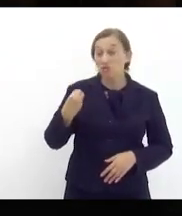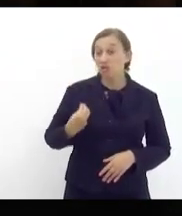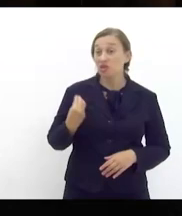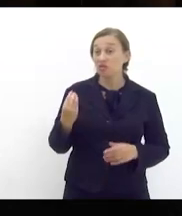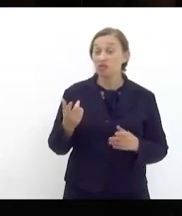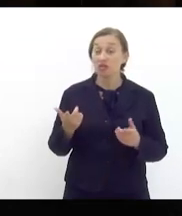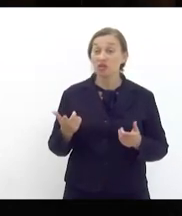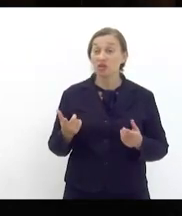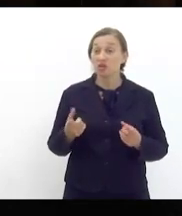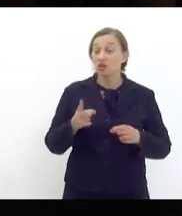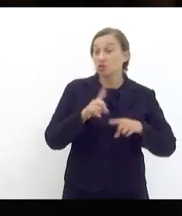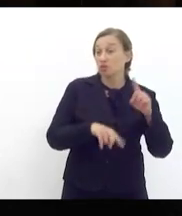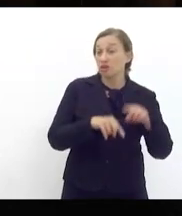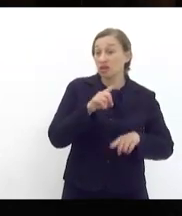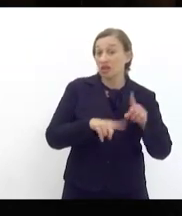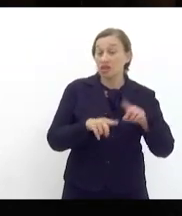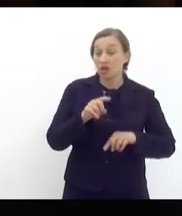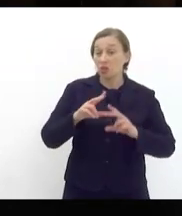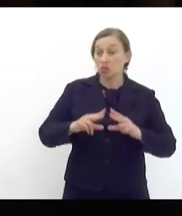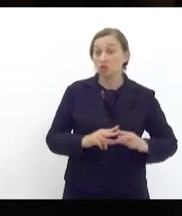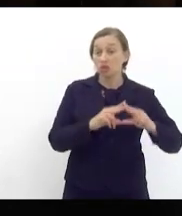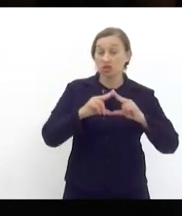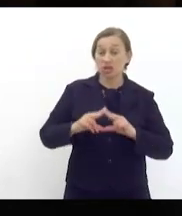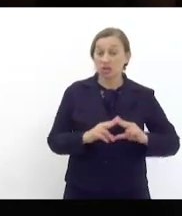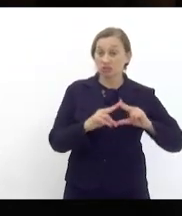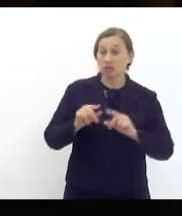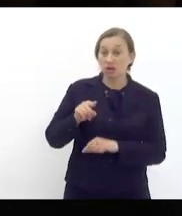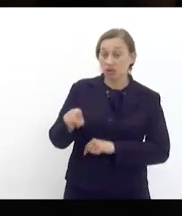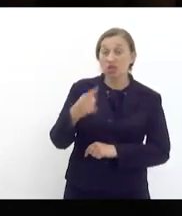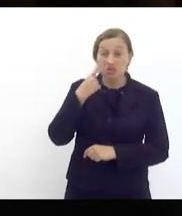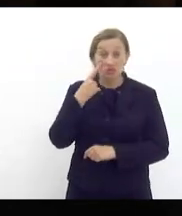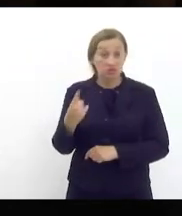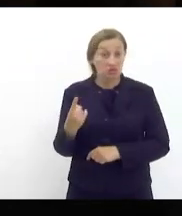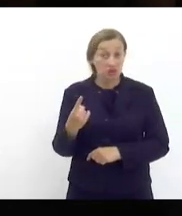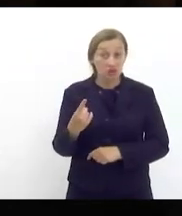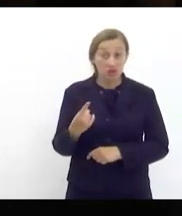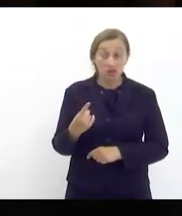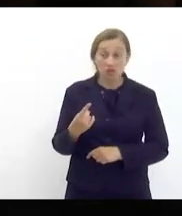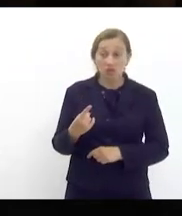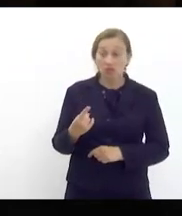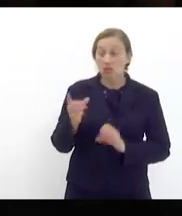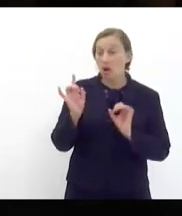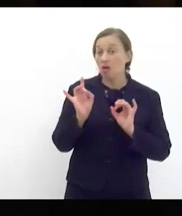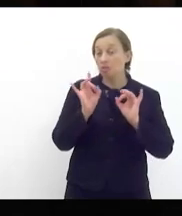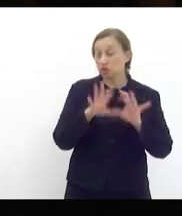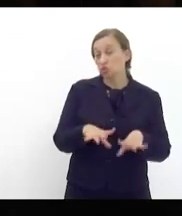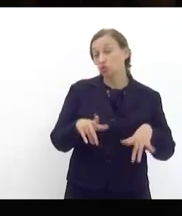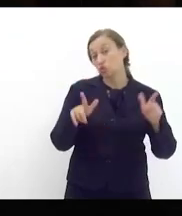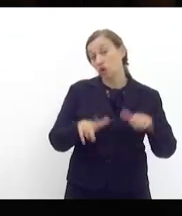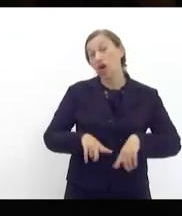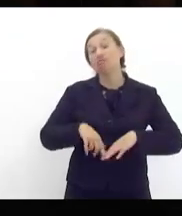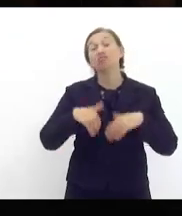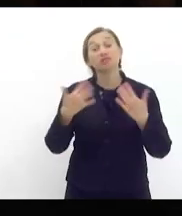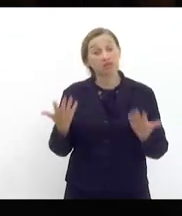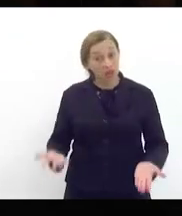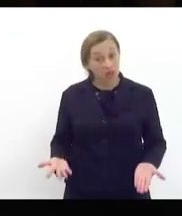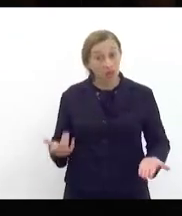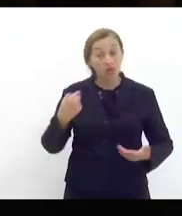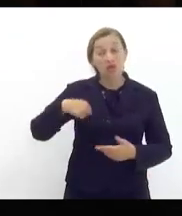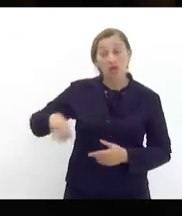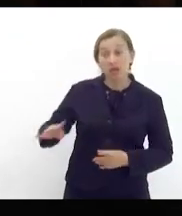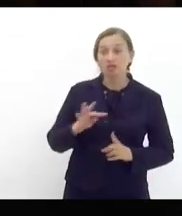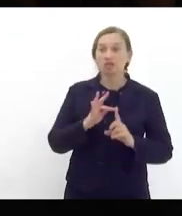do material reciclado, retirado dali, e nós vemos uma situação de completo abandono. Então, ir a